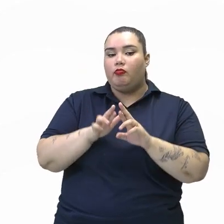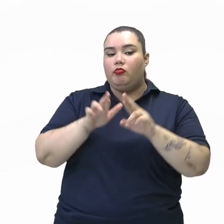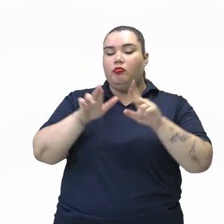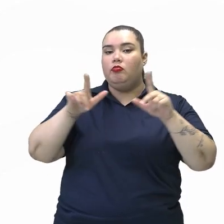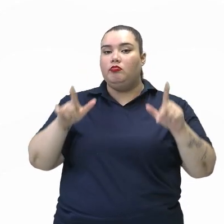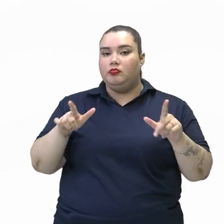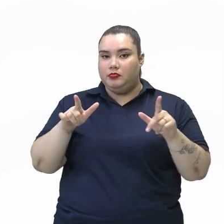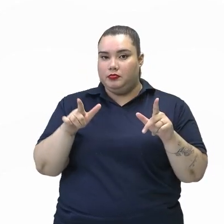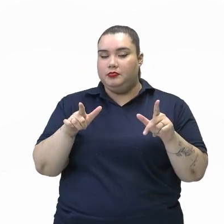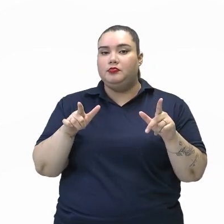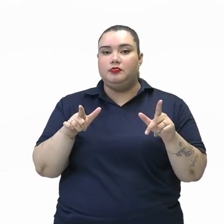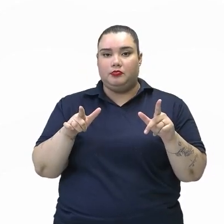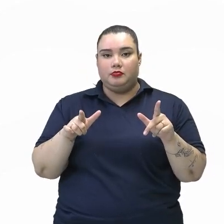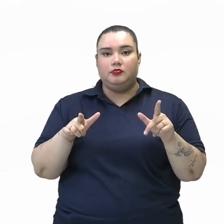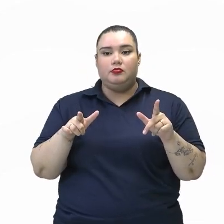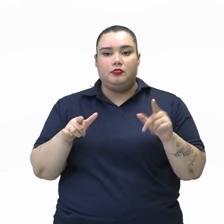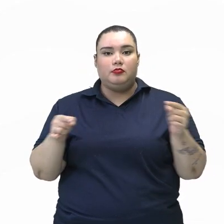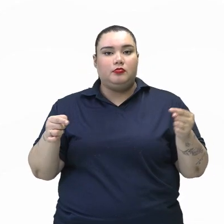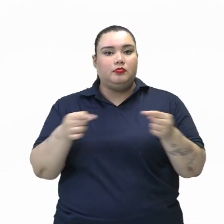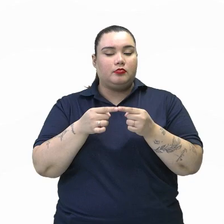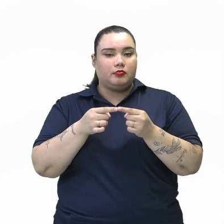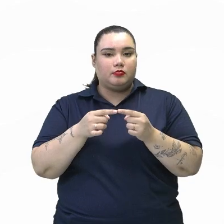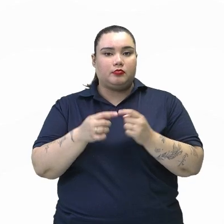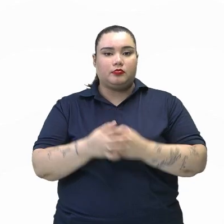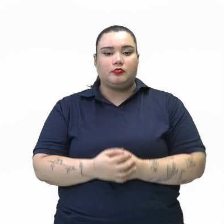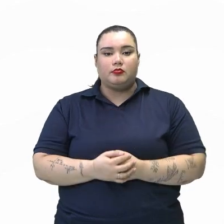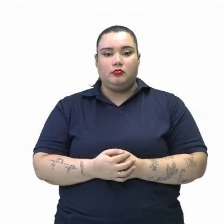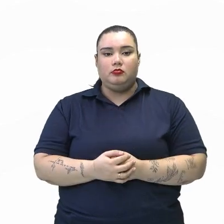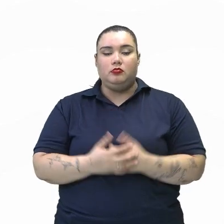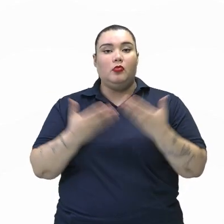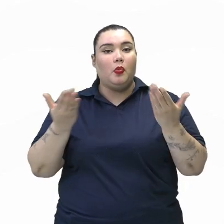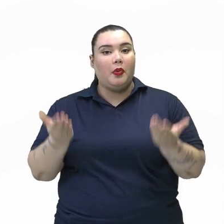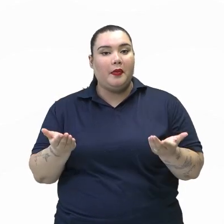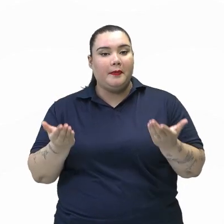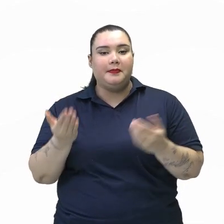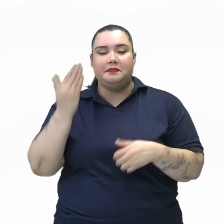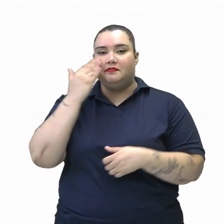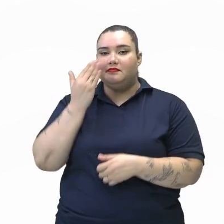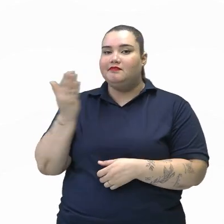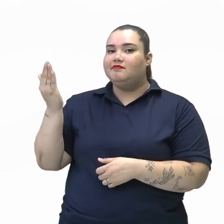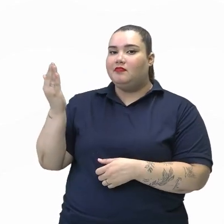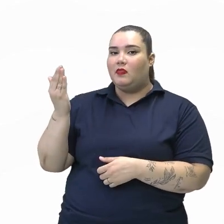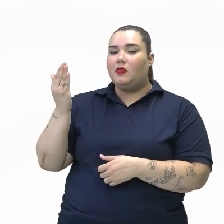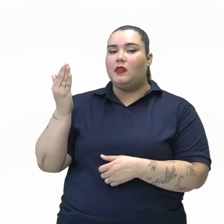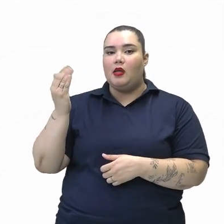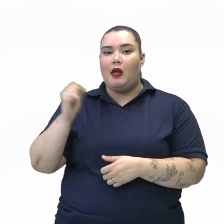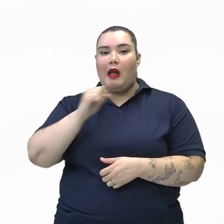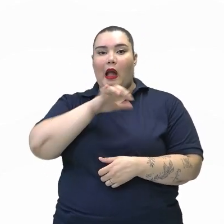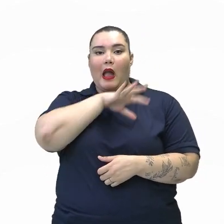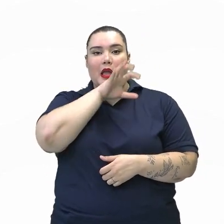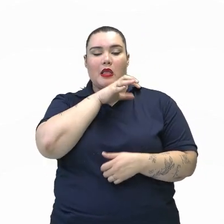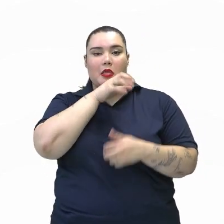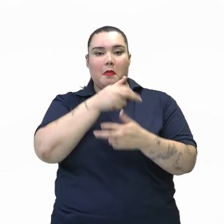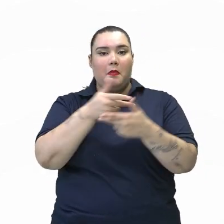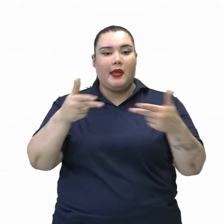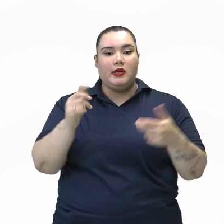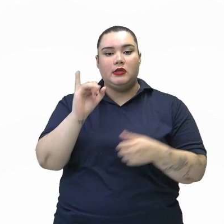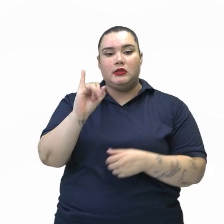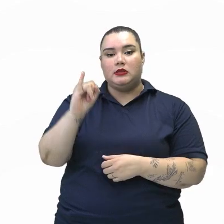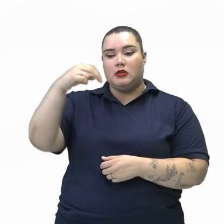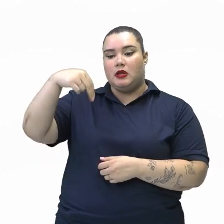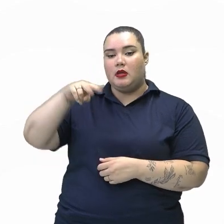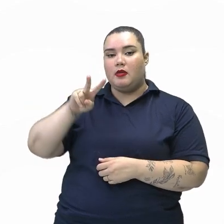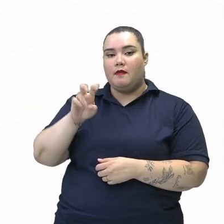evolutiva mais diferente dos cordados. São eles os animais invertebrados. Sim,